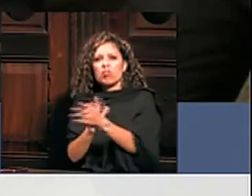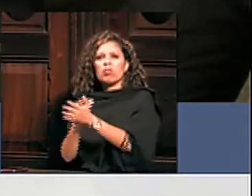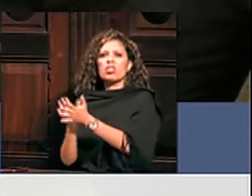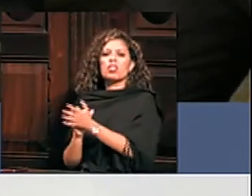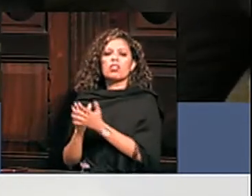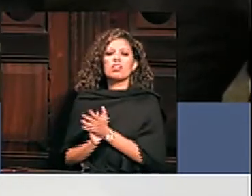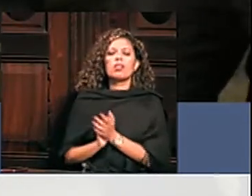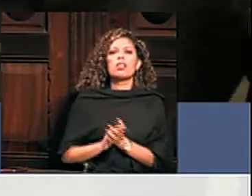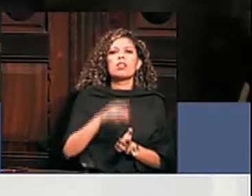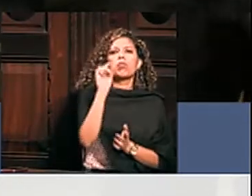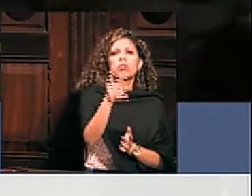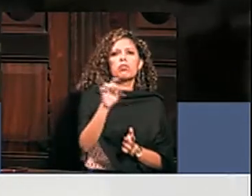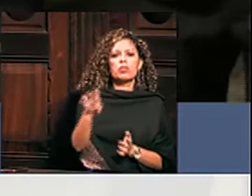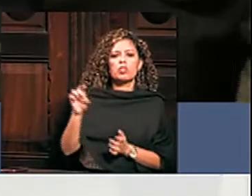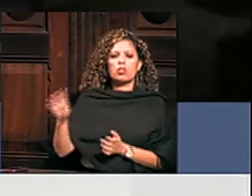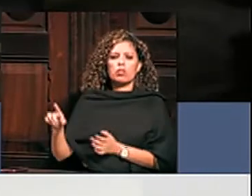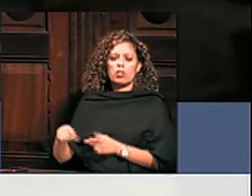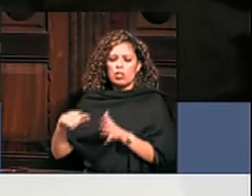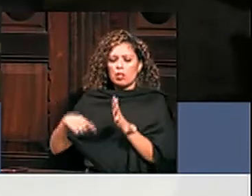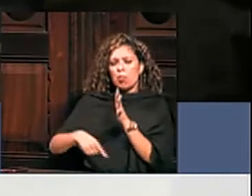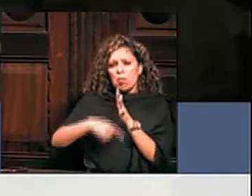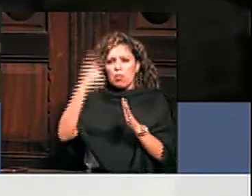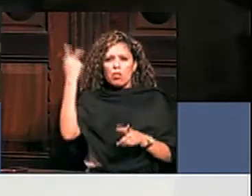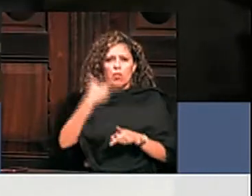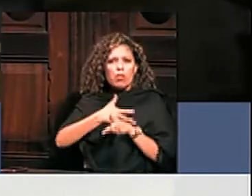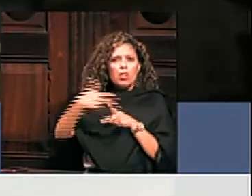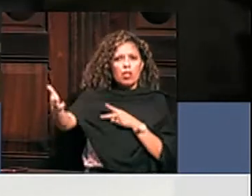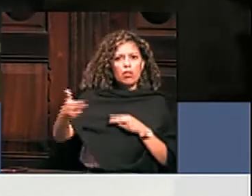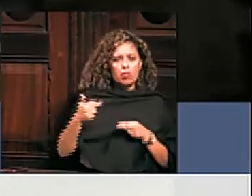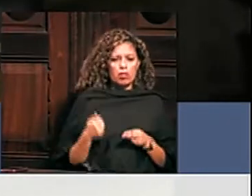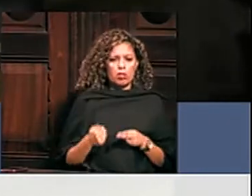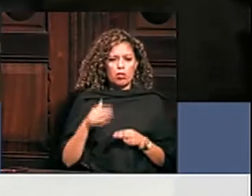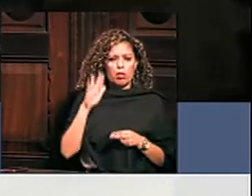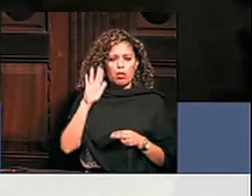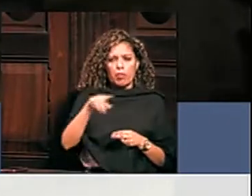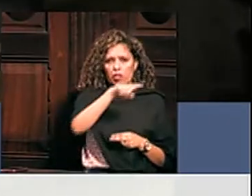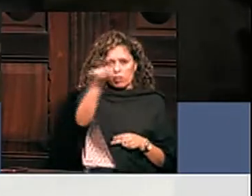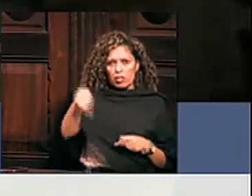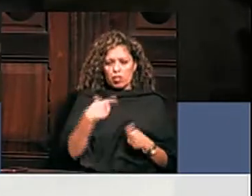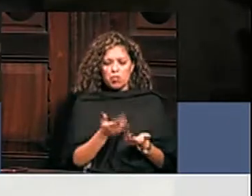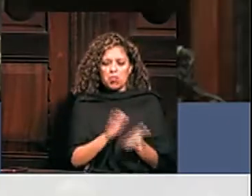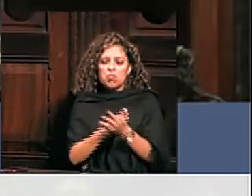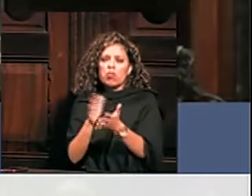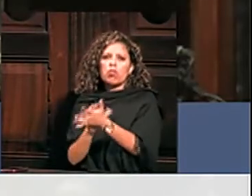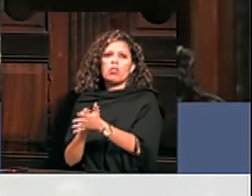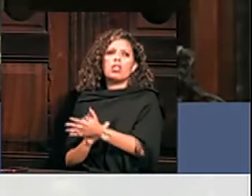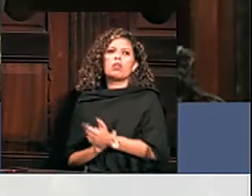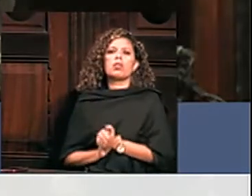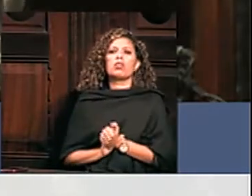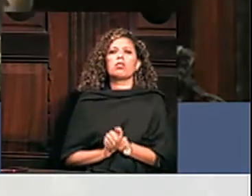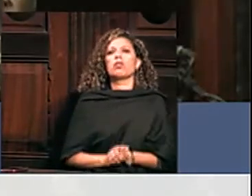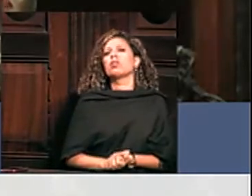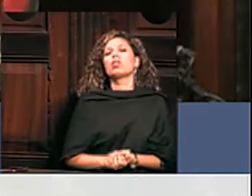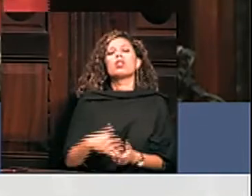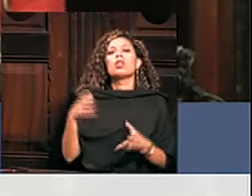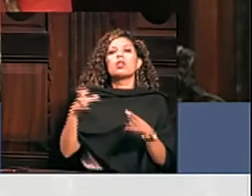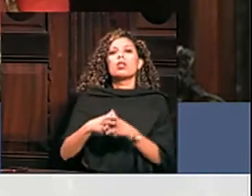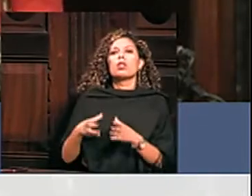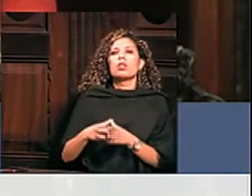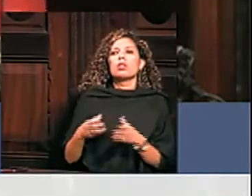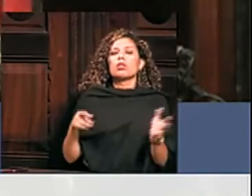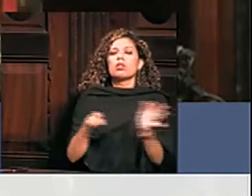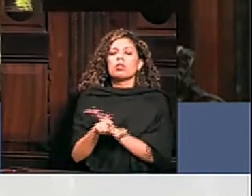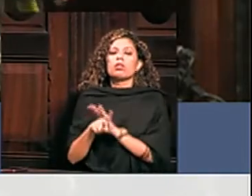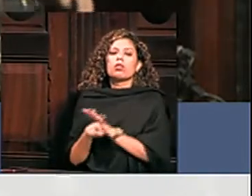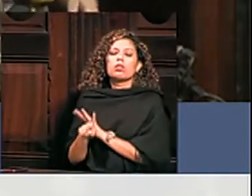à comunidade. E é só uma primeira vitória, mas a resistência foi de vocês. Parabéns. Pela Comissão de Orçamento,